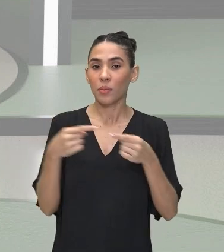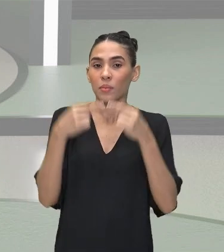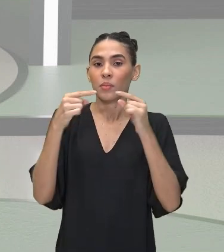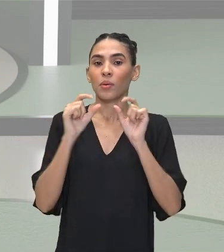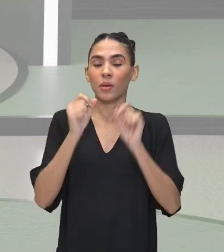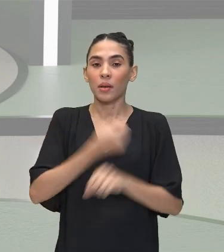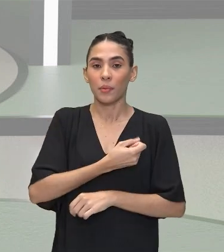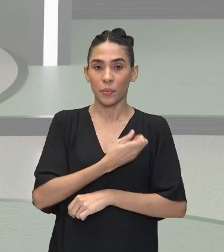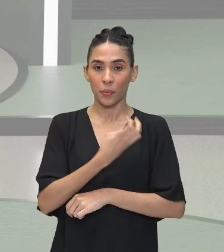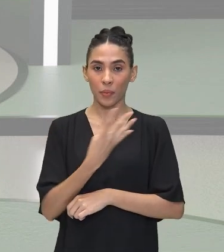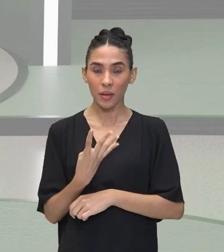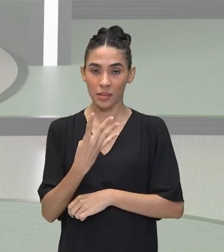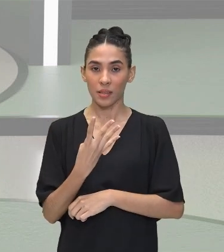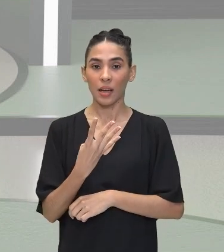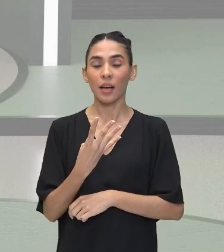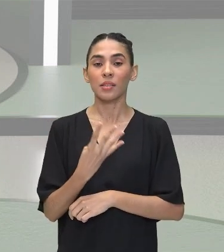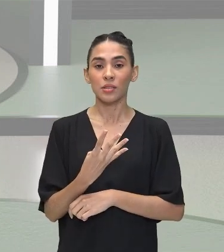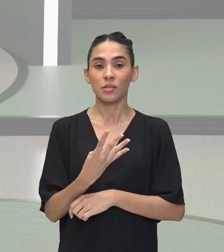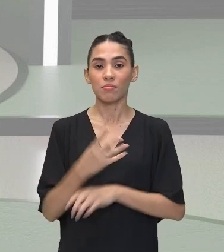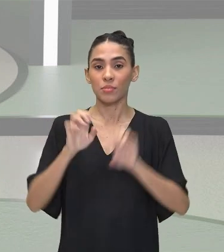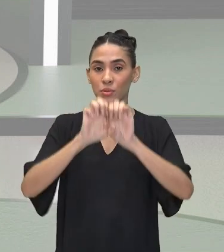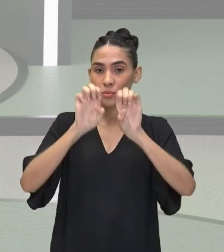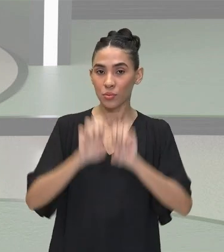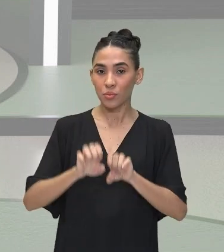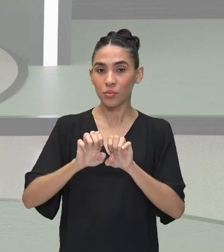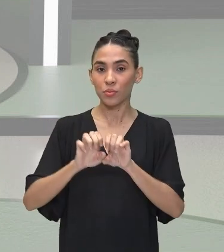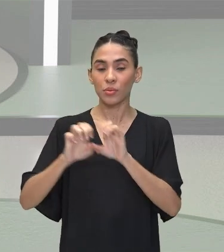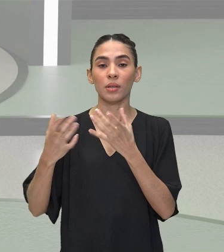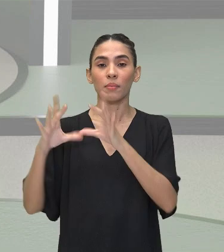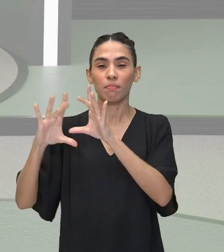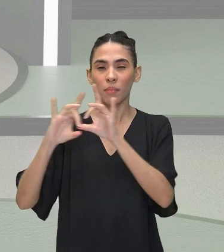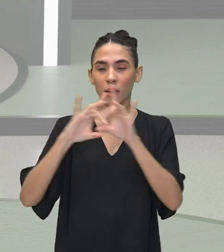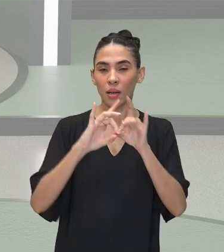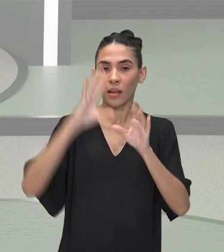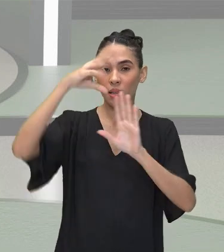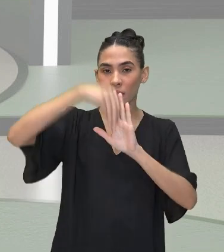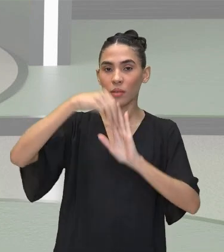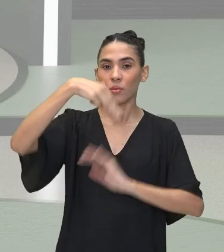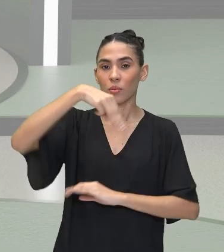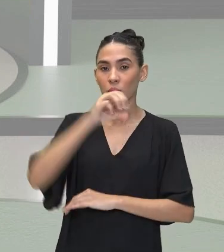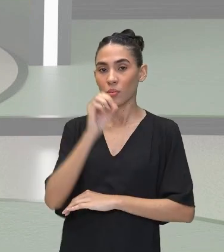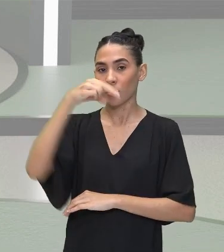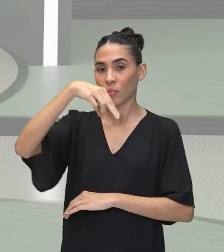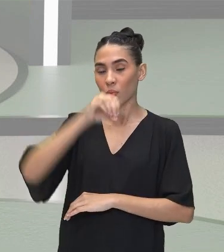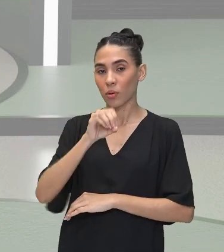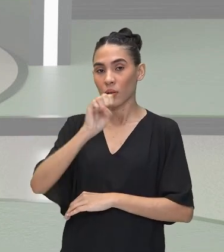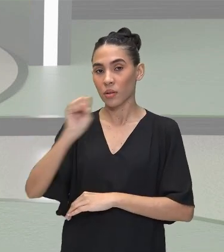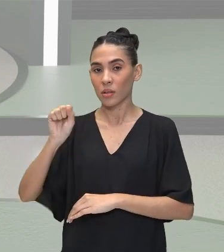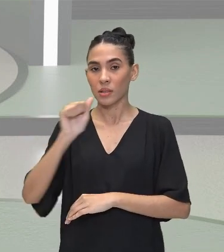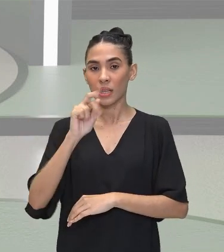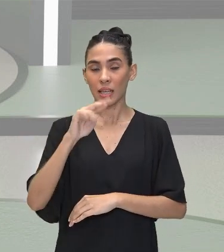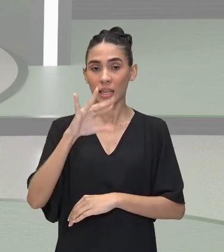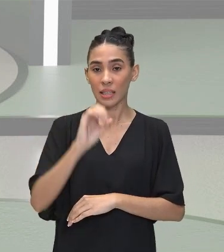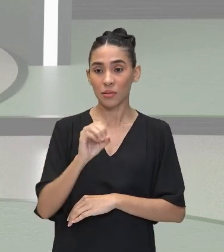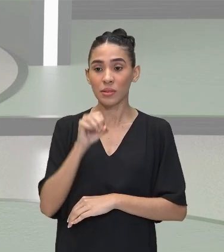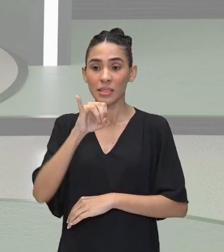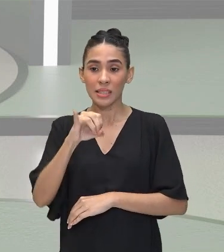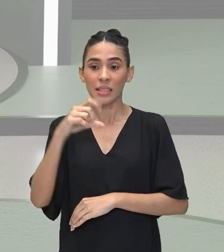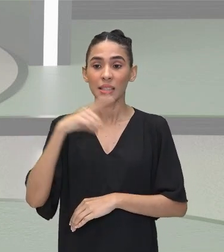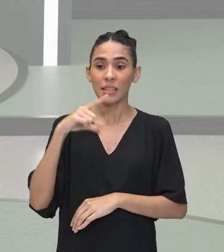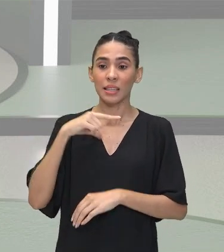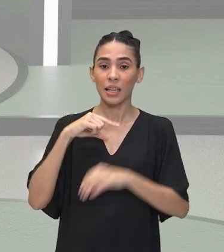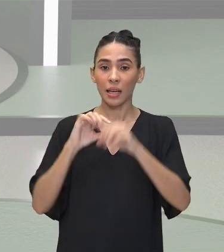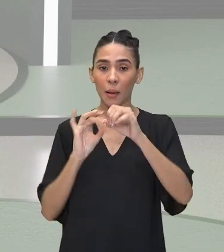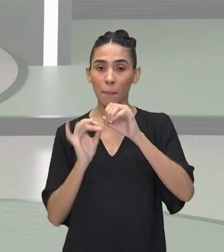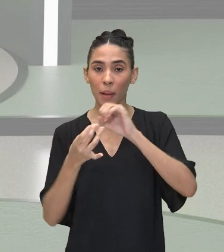a quantidade de unidades de sacarídeos, de monossacarídeos. Quando só tem uma unidade, quer dizer